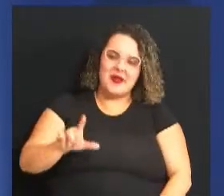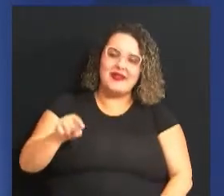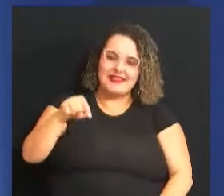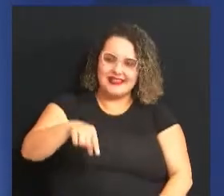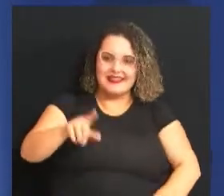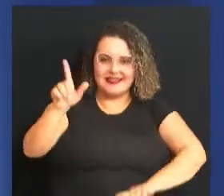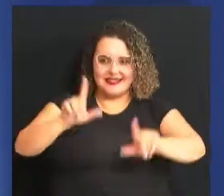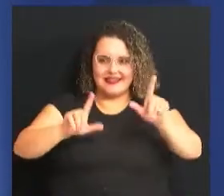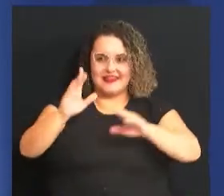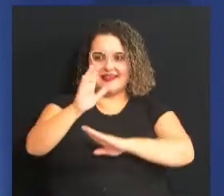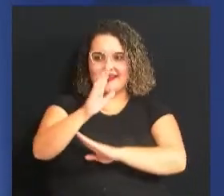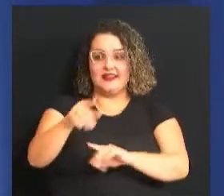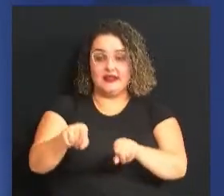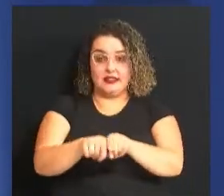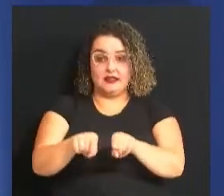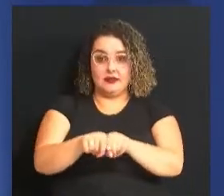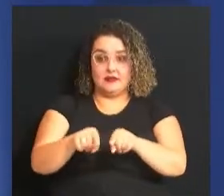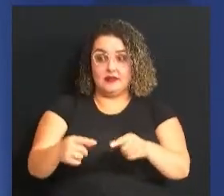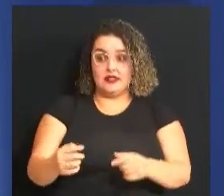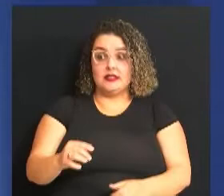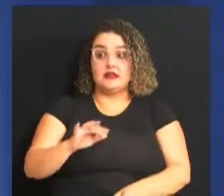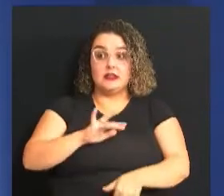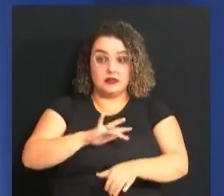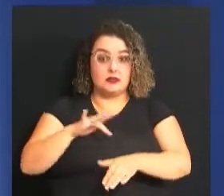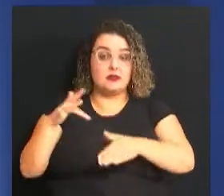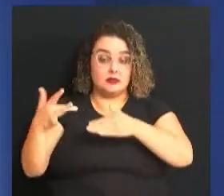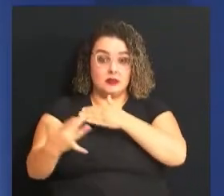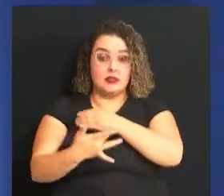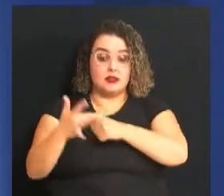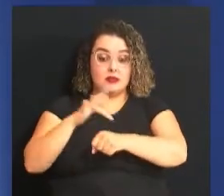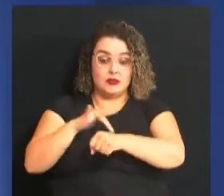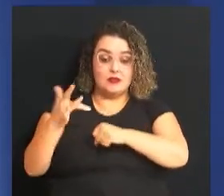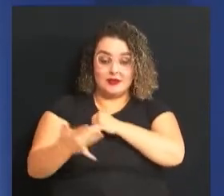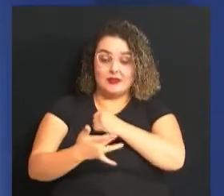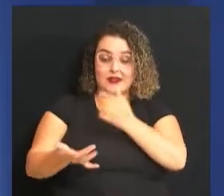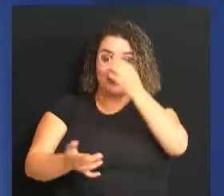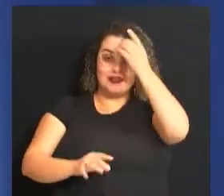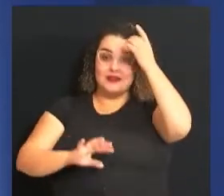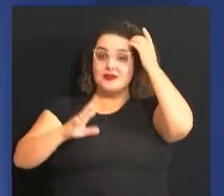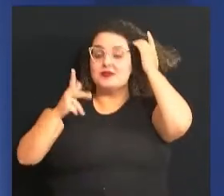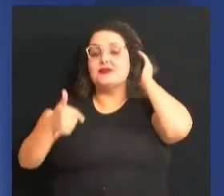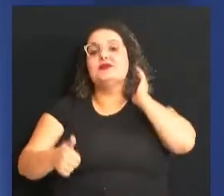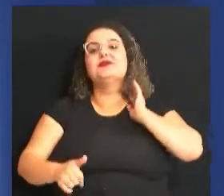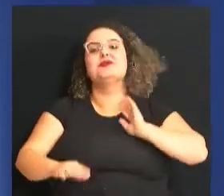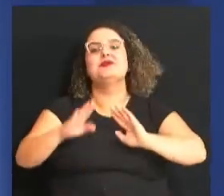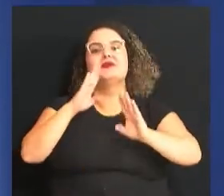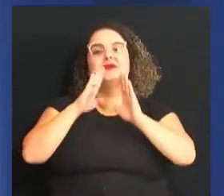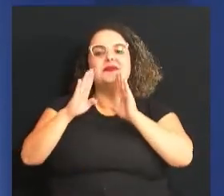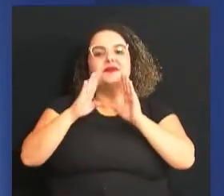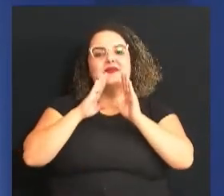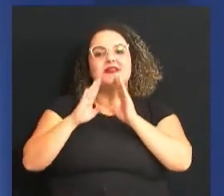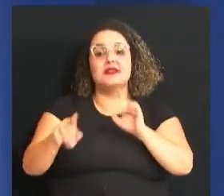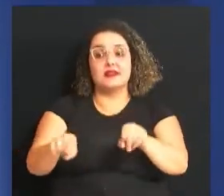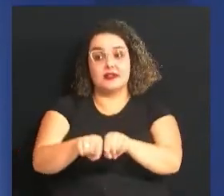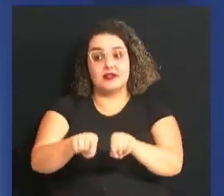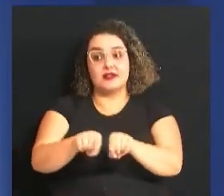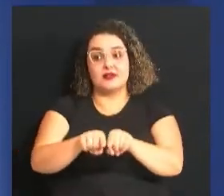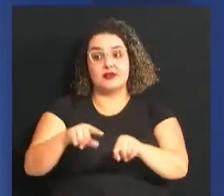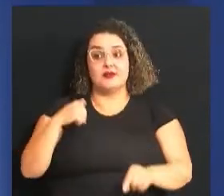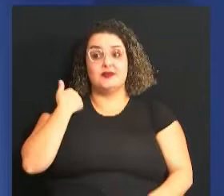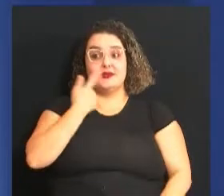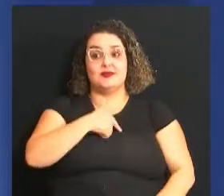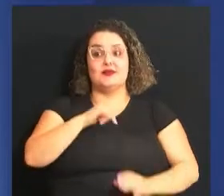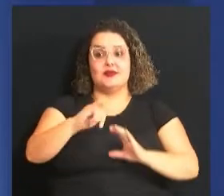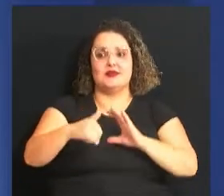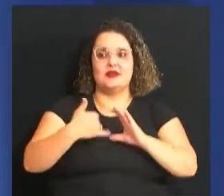TV e também por meio das nossas redes sociais. A gente transmite tudo no Facebook da TV Câmara Campinas e também no nosso